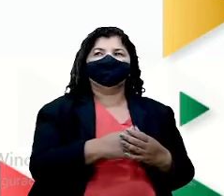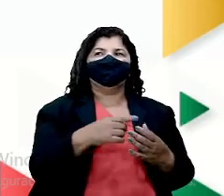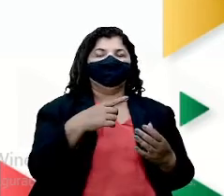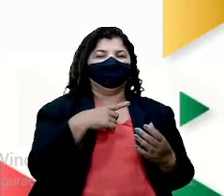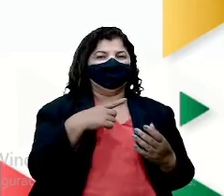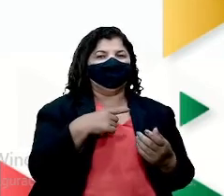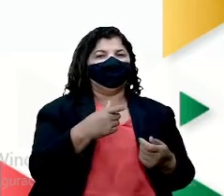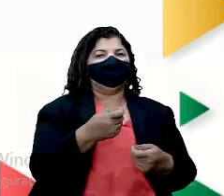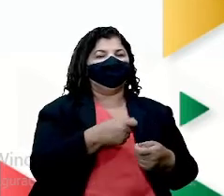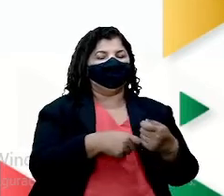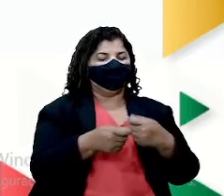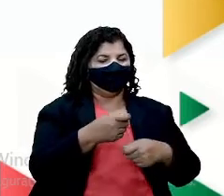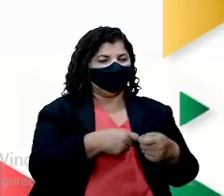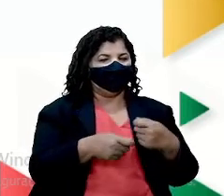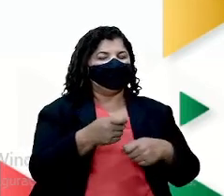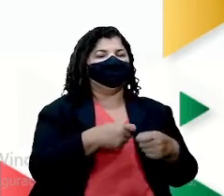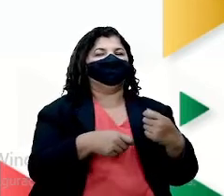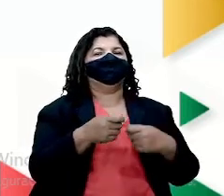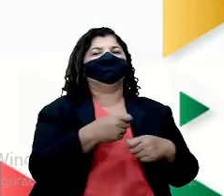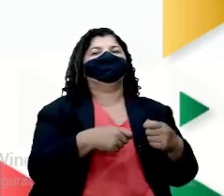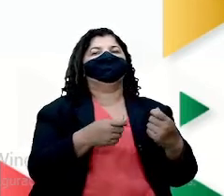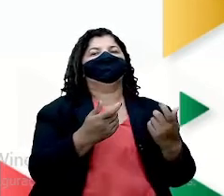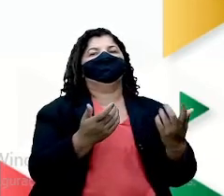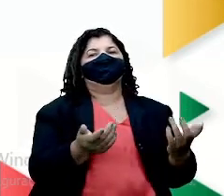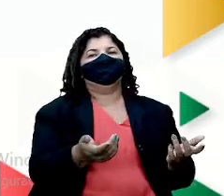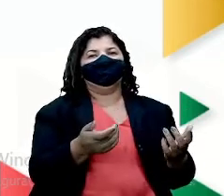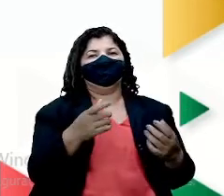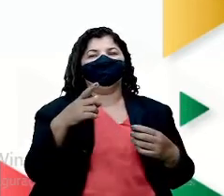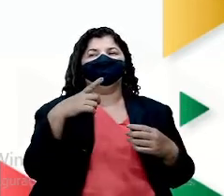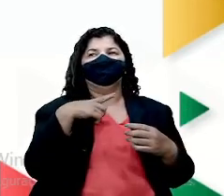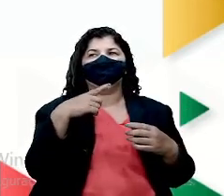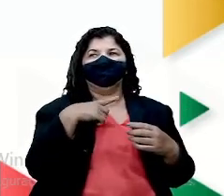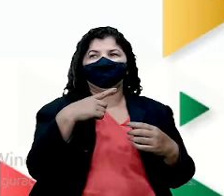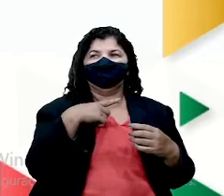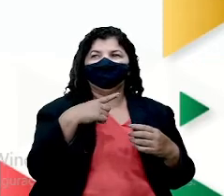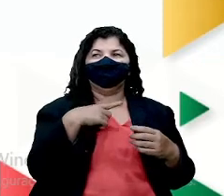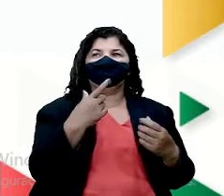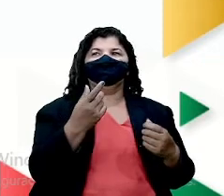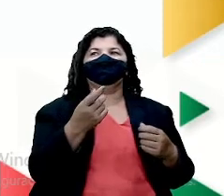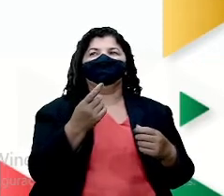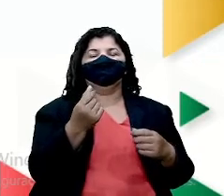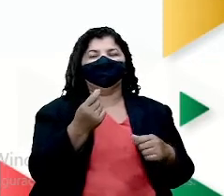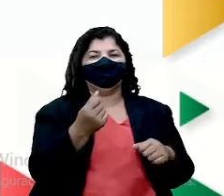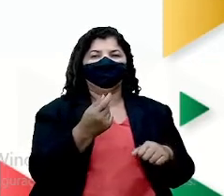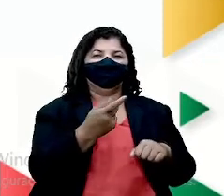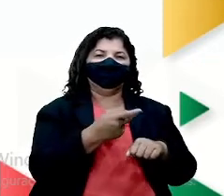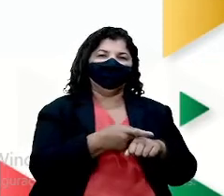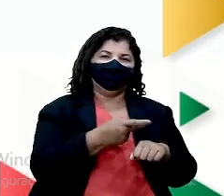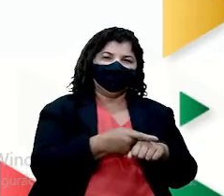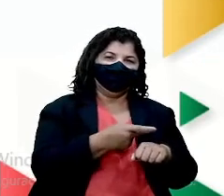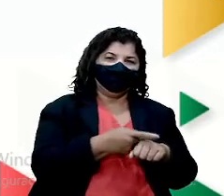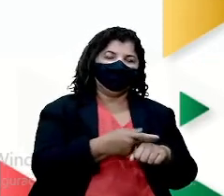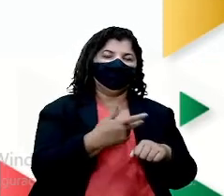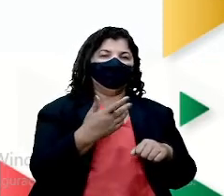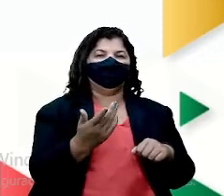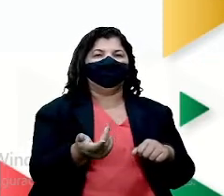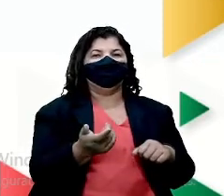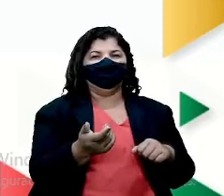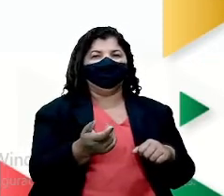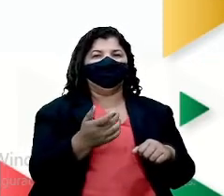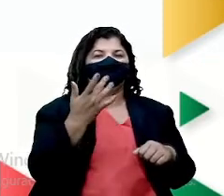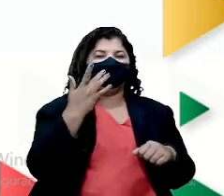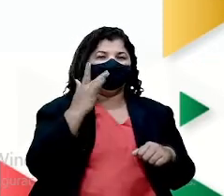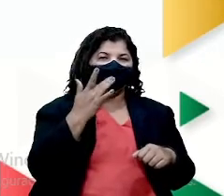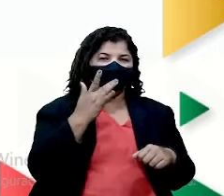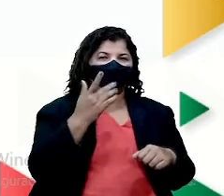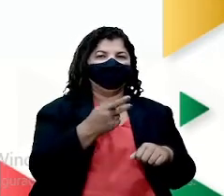decorrente do, não é isso? Onde a gente falou que o dinheiro era feito de prata, né? Então, a única forma de reter o ouro e prata era